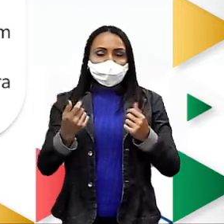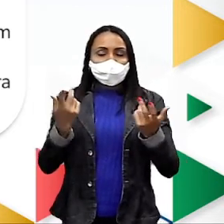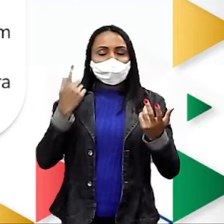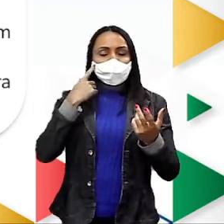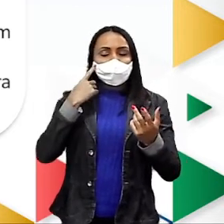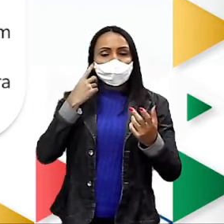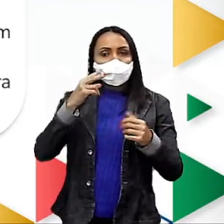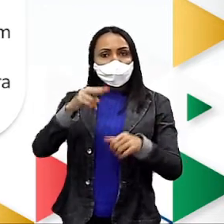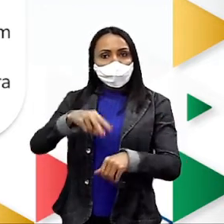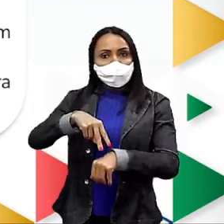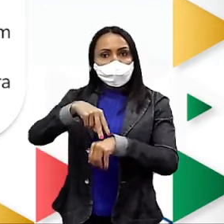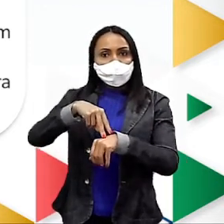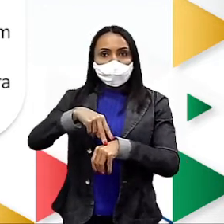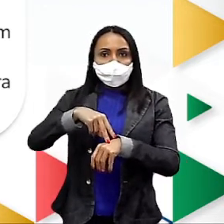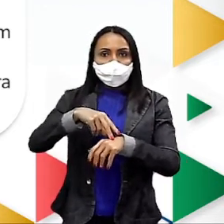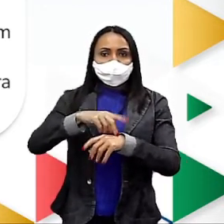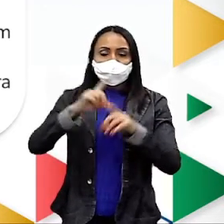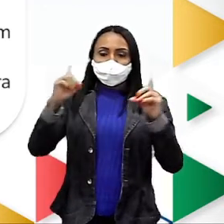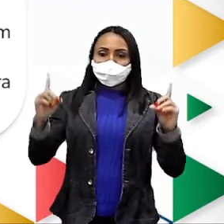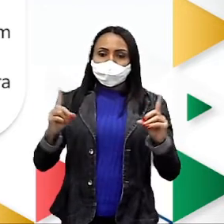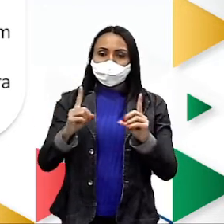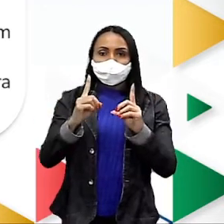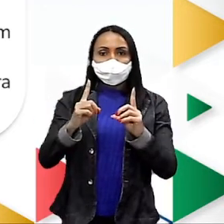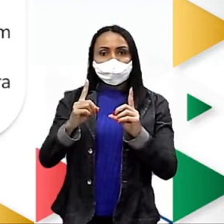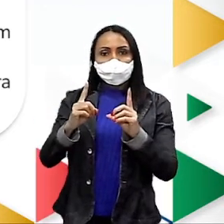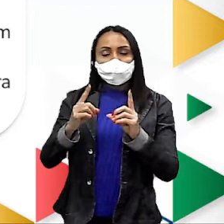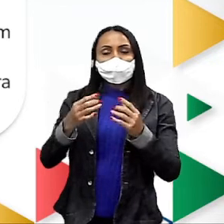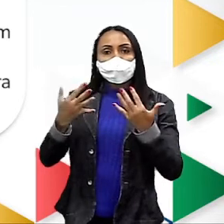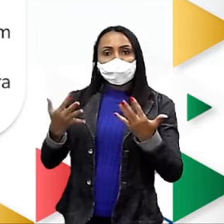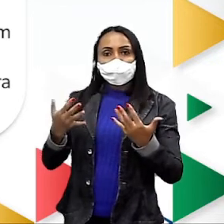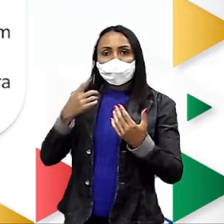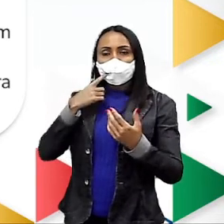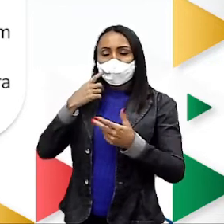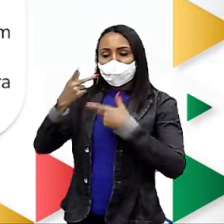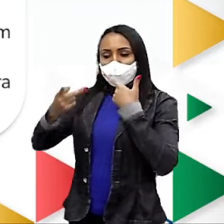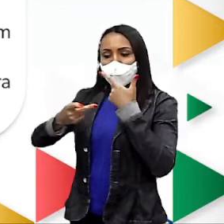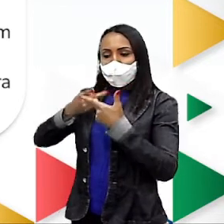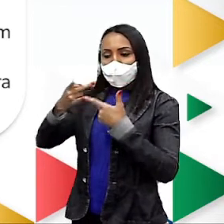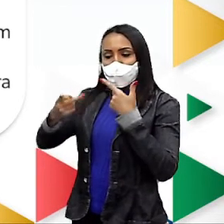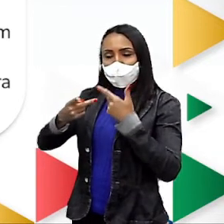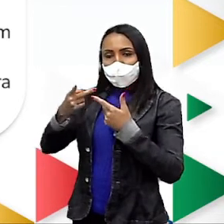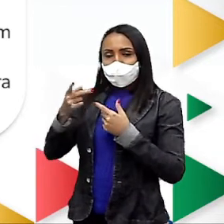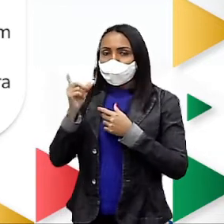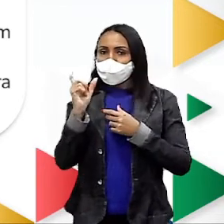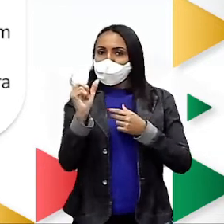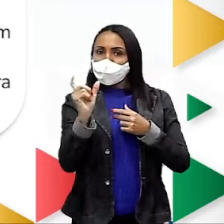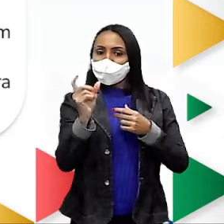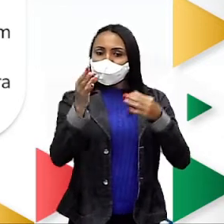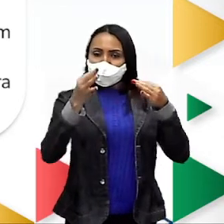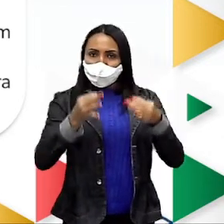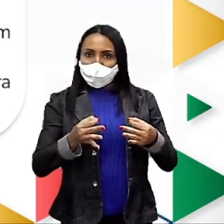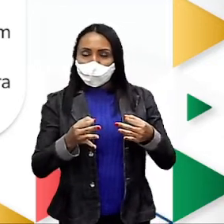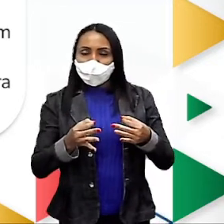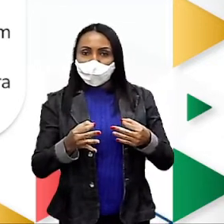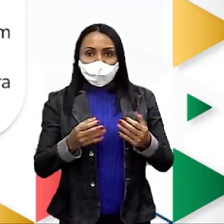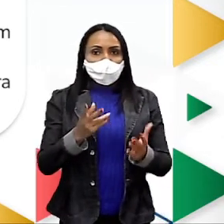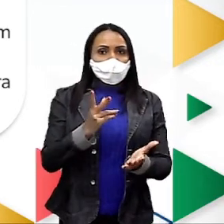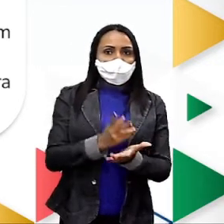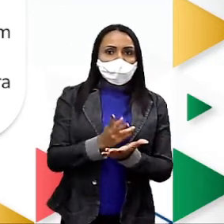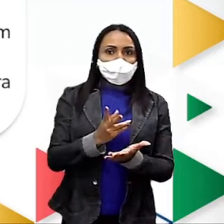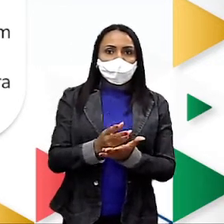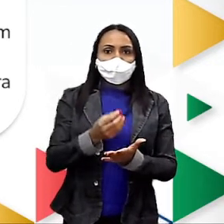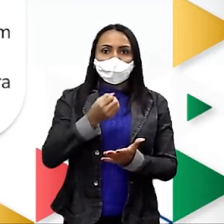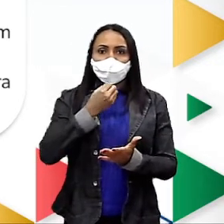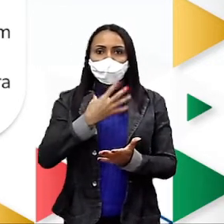posicionar de maneira correta, procurando pronunciar as palavras de forma correta e mantendo uma